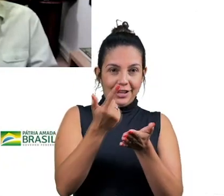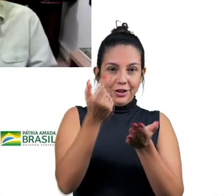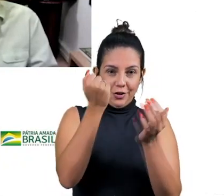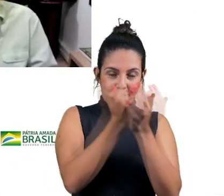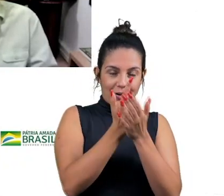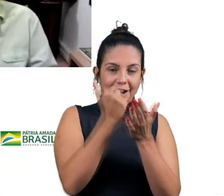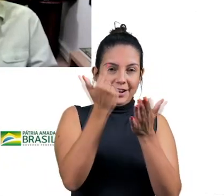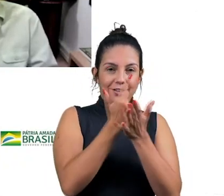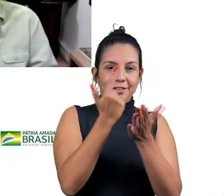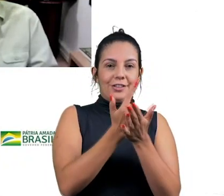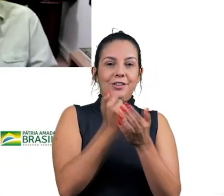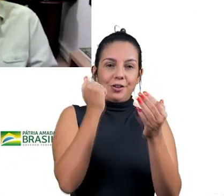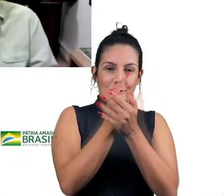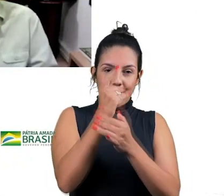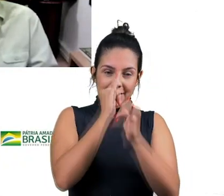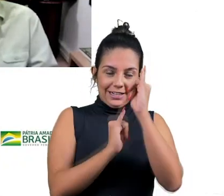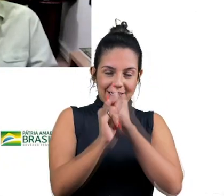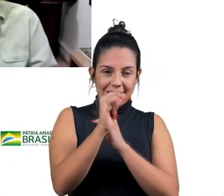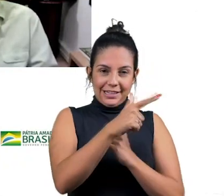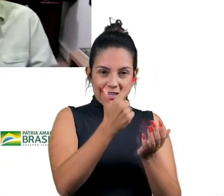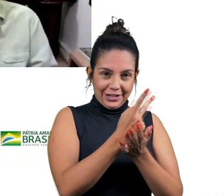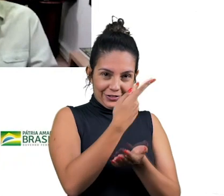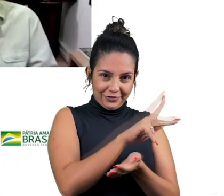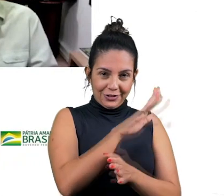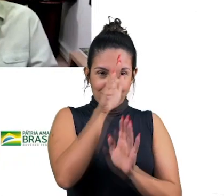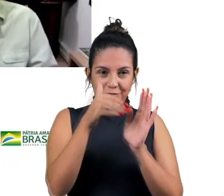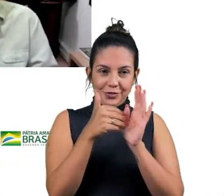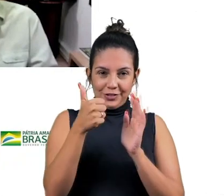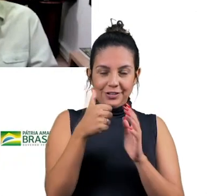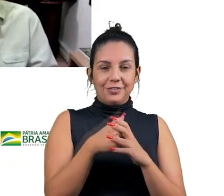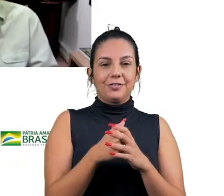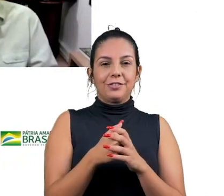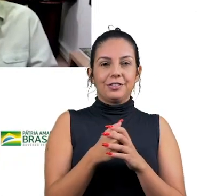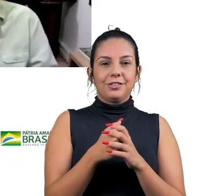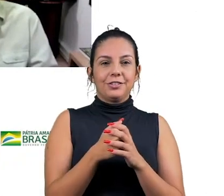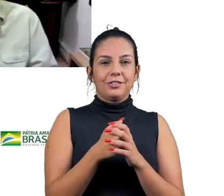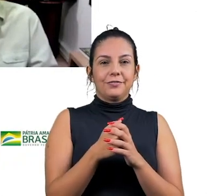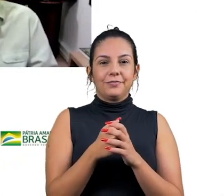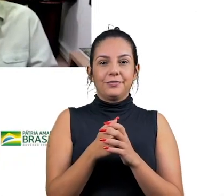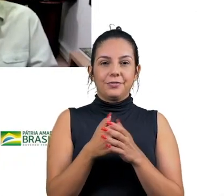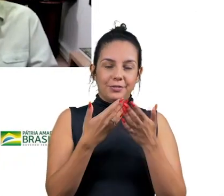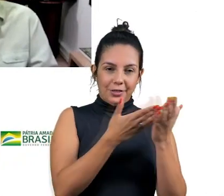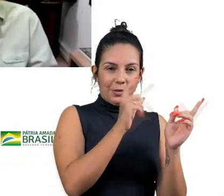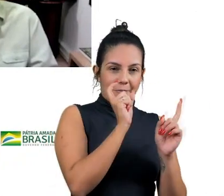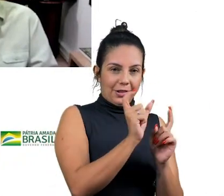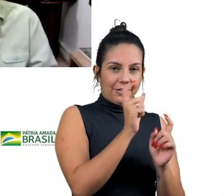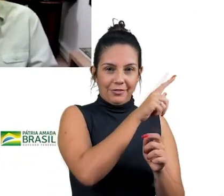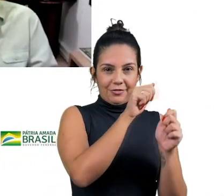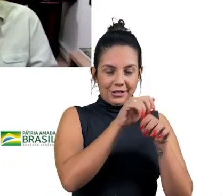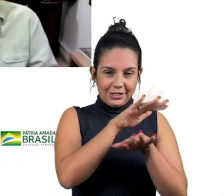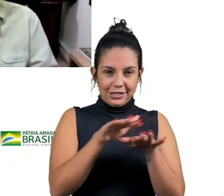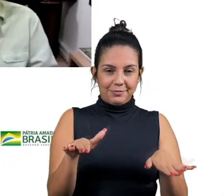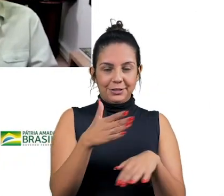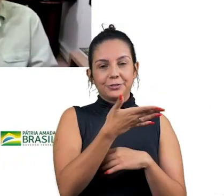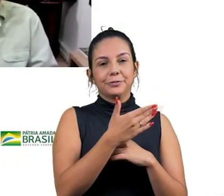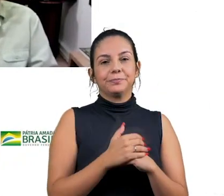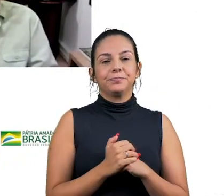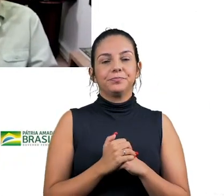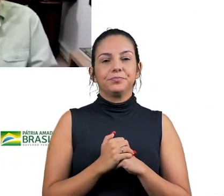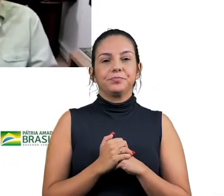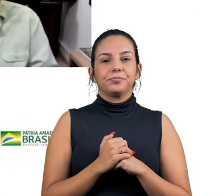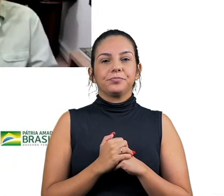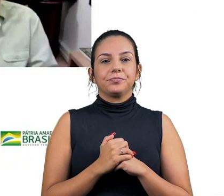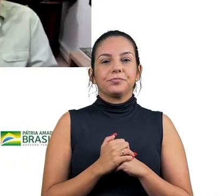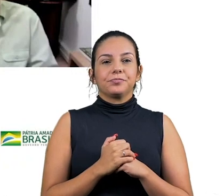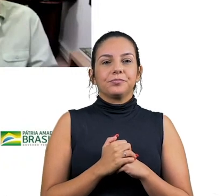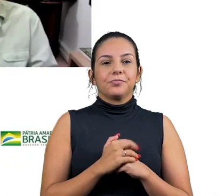ir, compre online o livro do Sérgio. E eu queria passar a palavra para você fazer o encerramento, Sérgio.